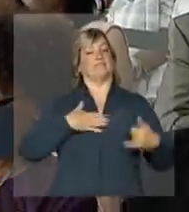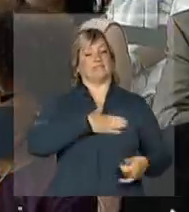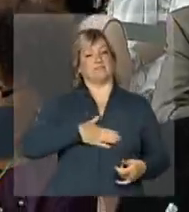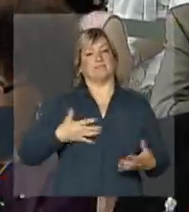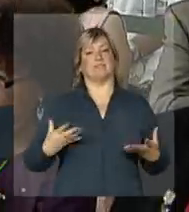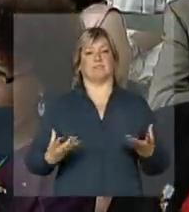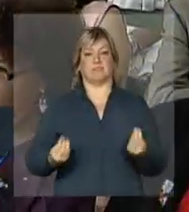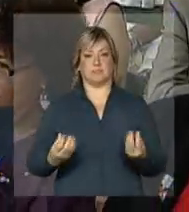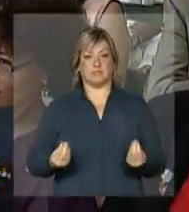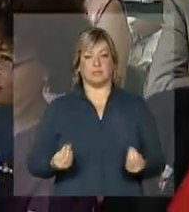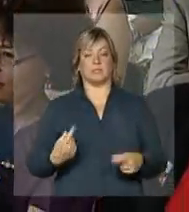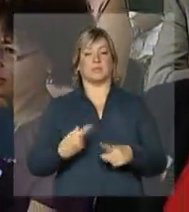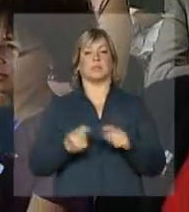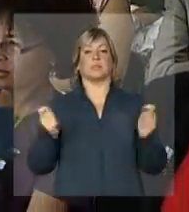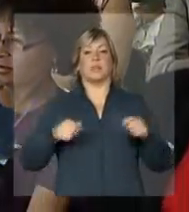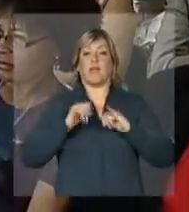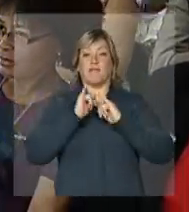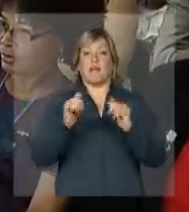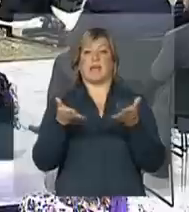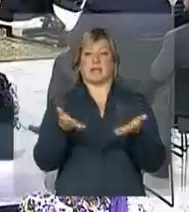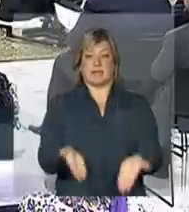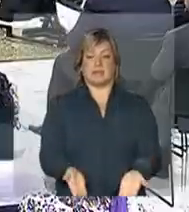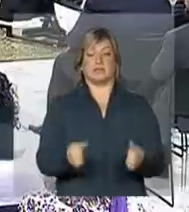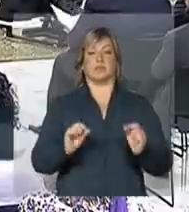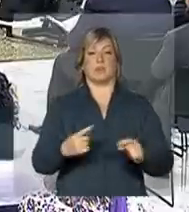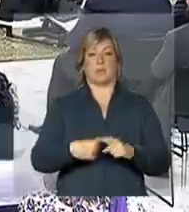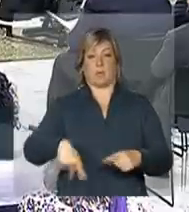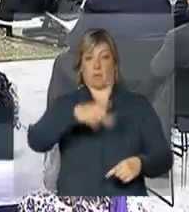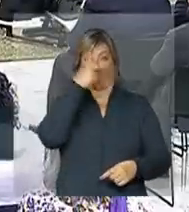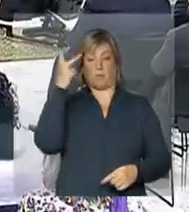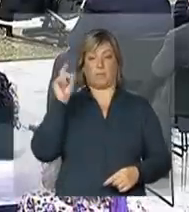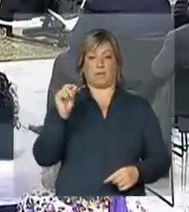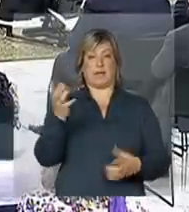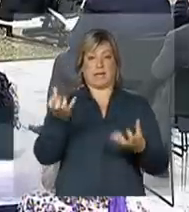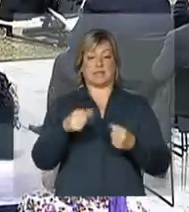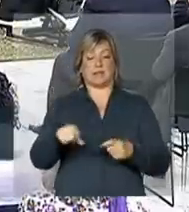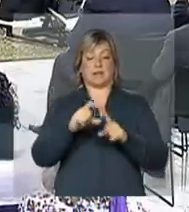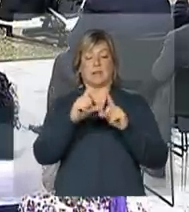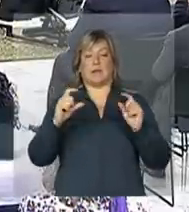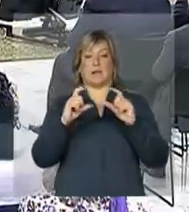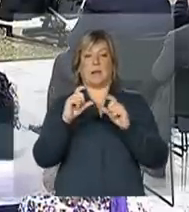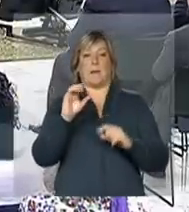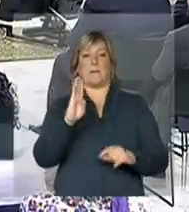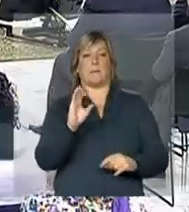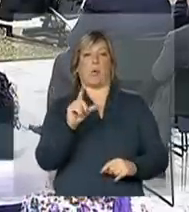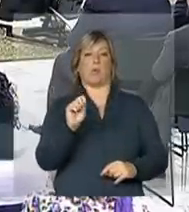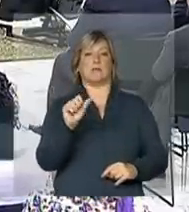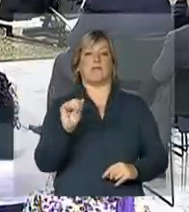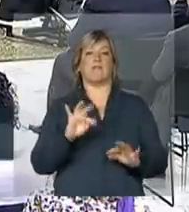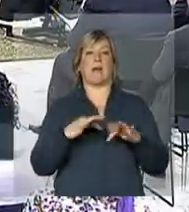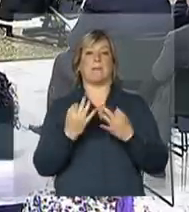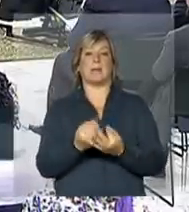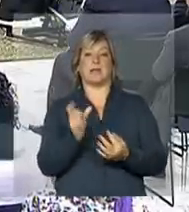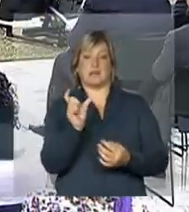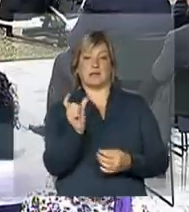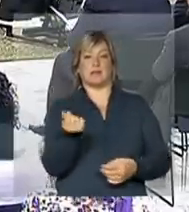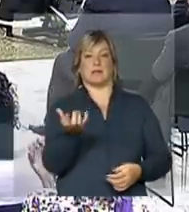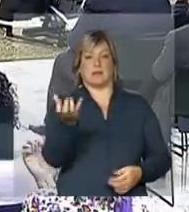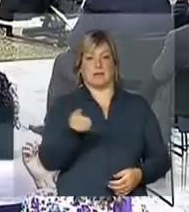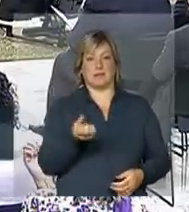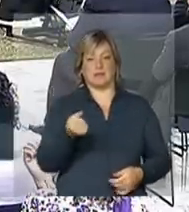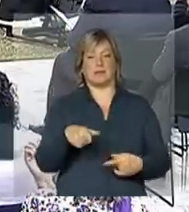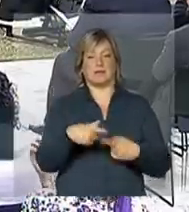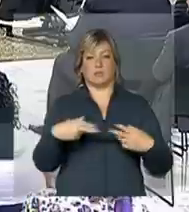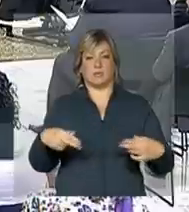Presidente poder e dizer isso que do da população que recebe o bolsa família das pessoas que recebem o bolsa família no